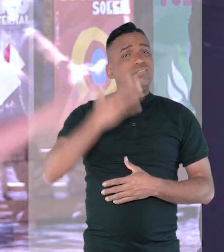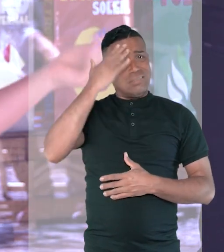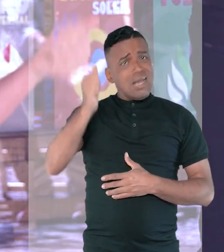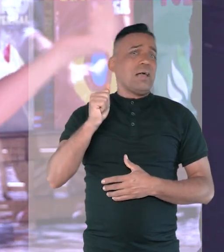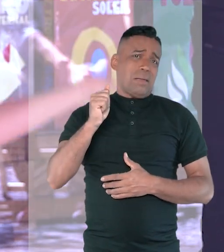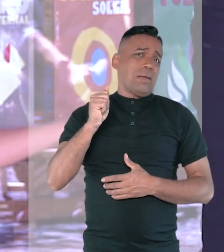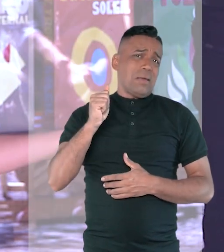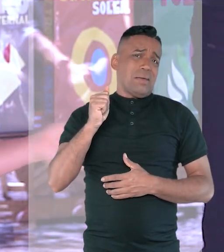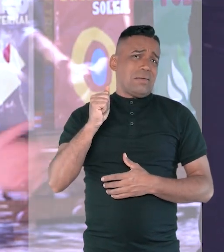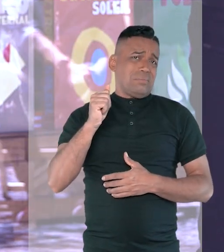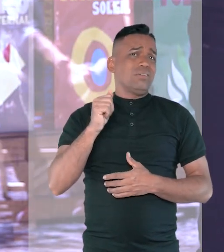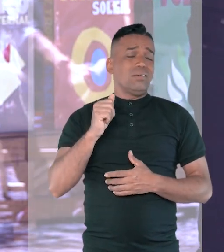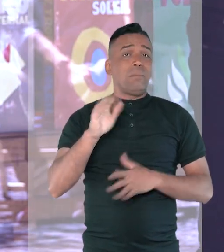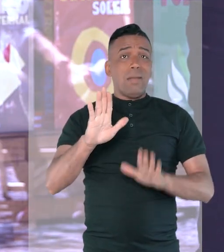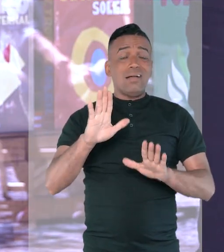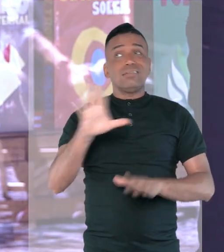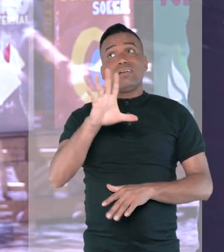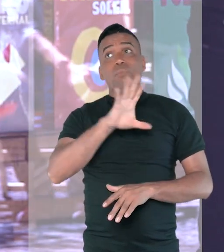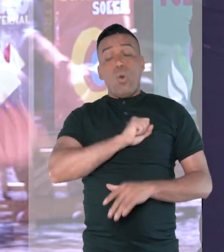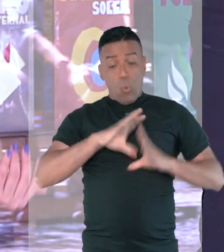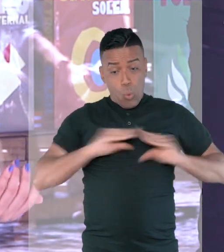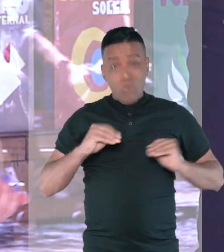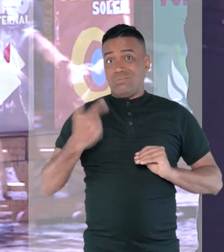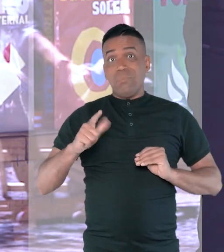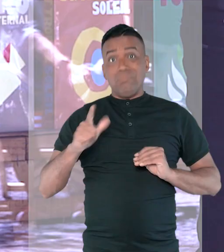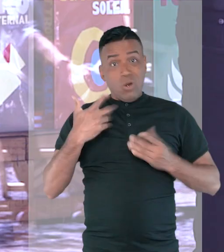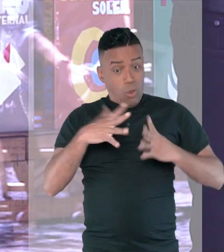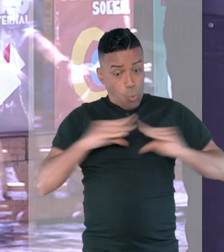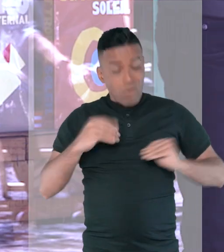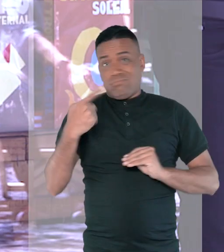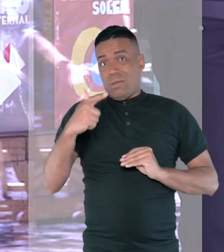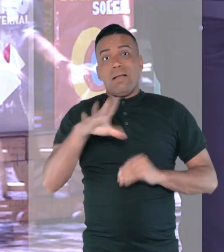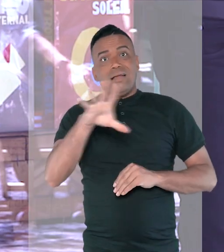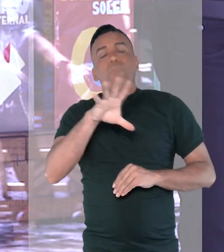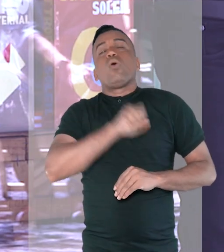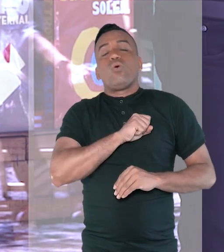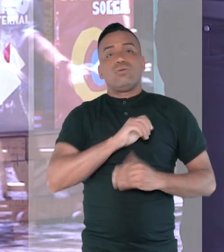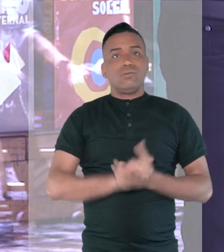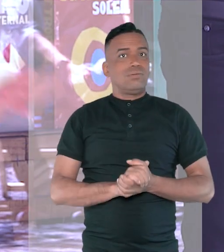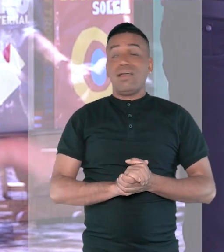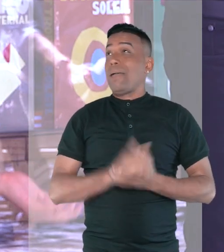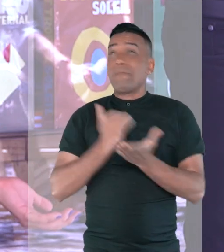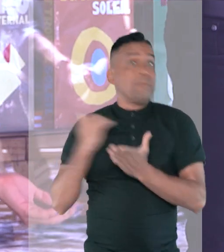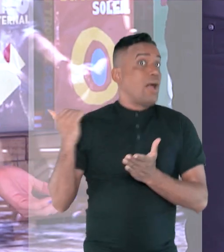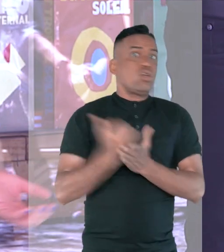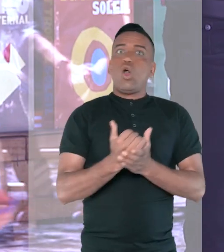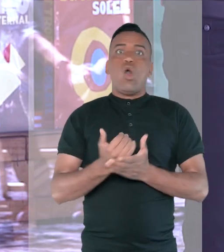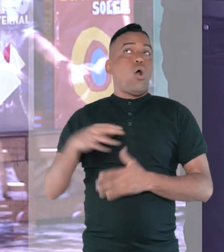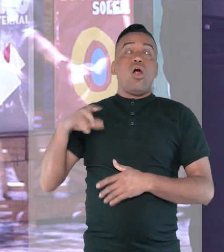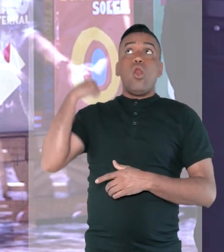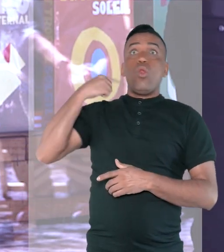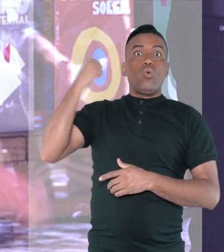morte, todos nós sabemos disso. Mas a gente tem o amor. E eu acho o amor o ápice da loucura